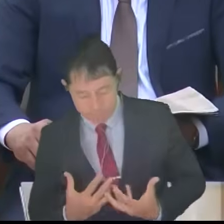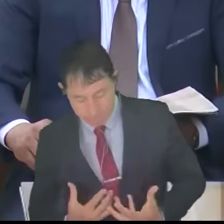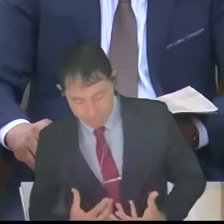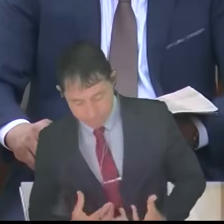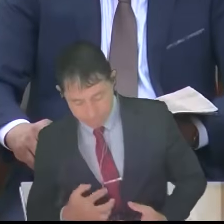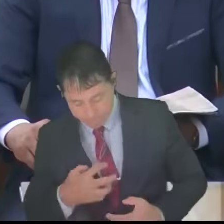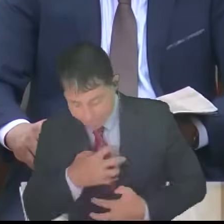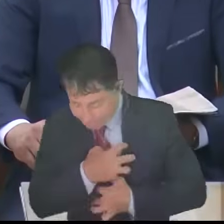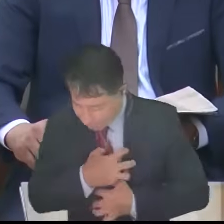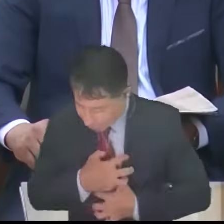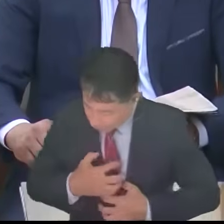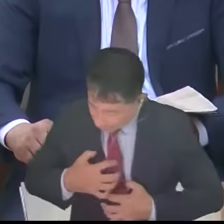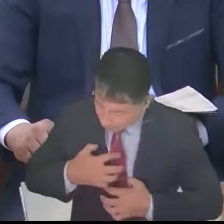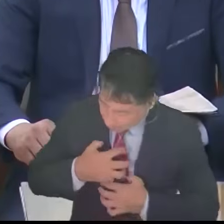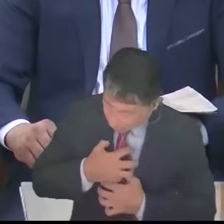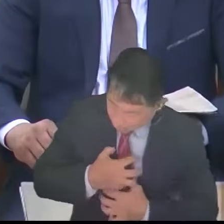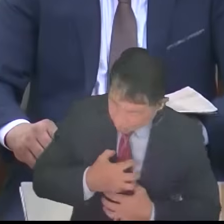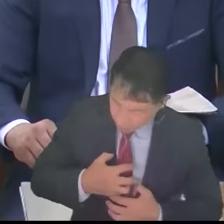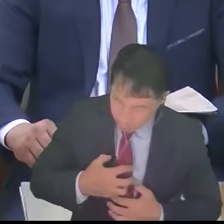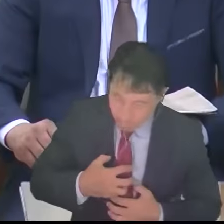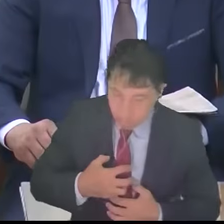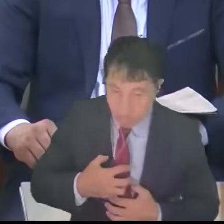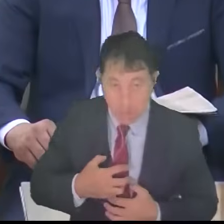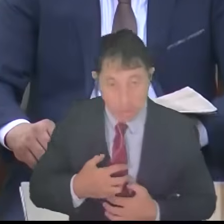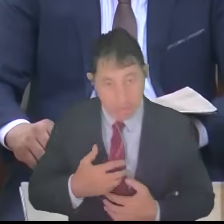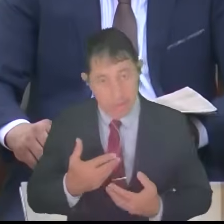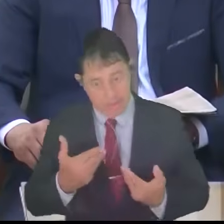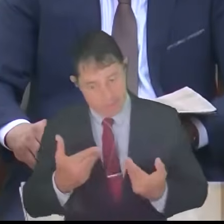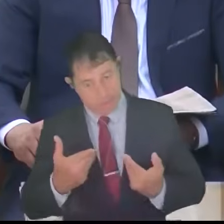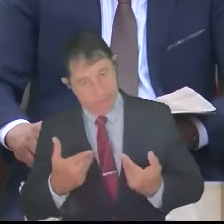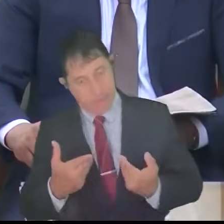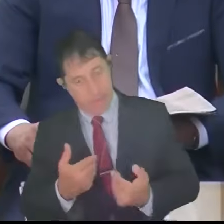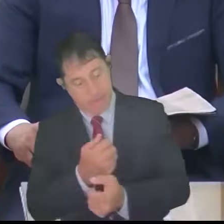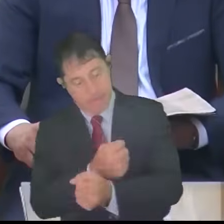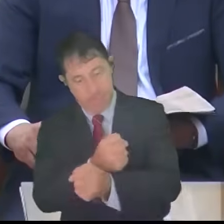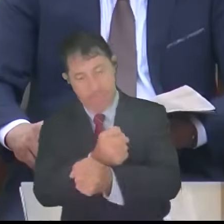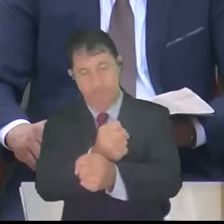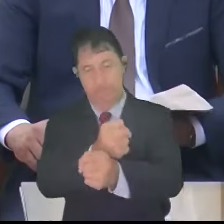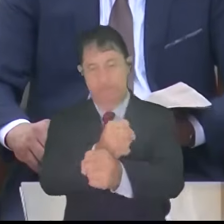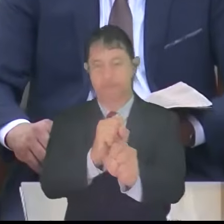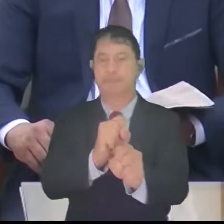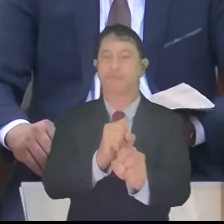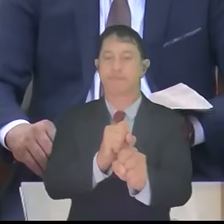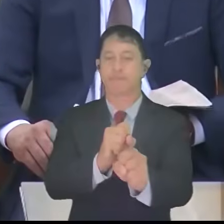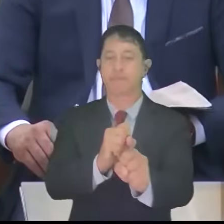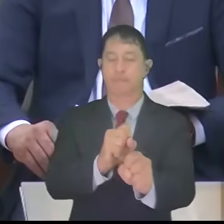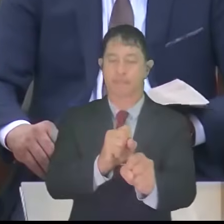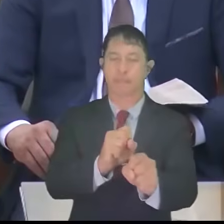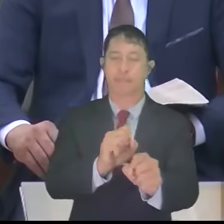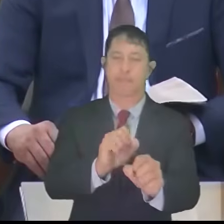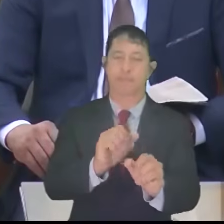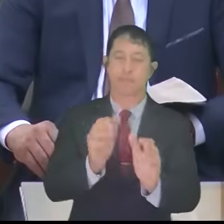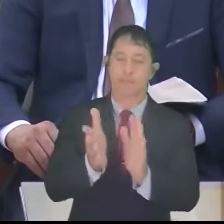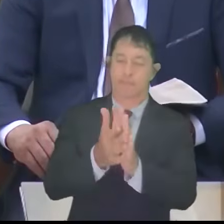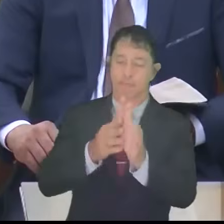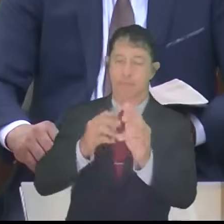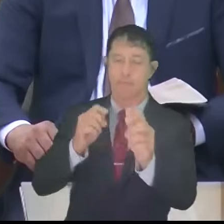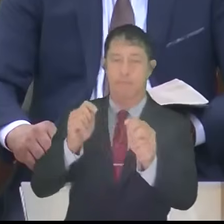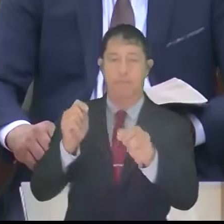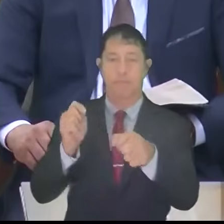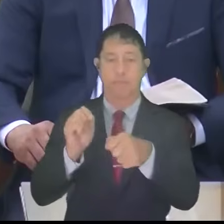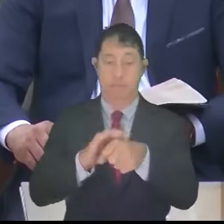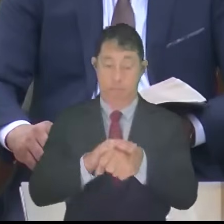e oprimidos, e eu vos aliviarei. Aleluia.